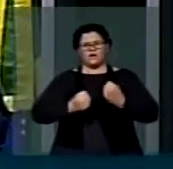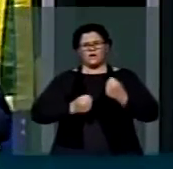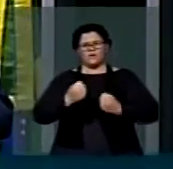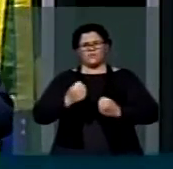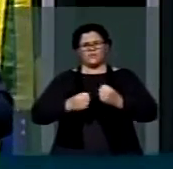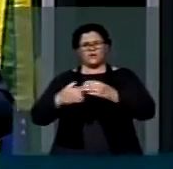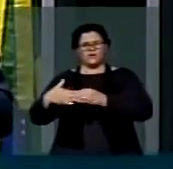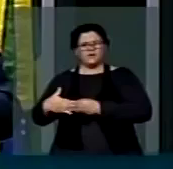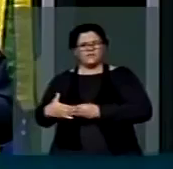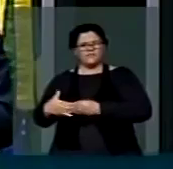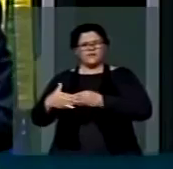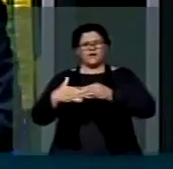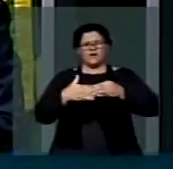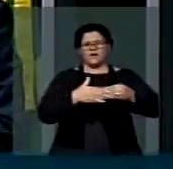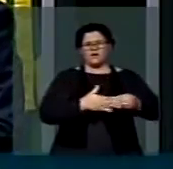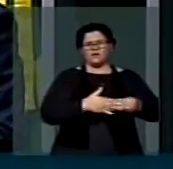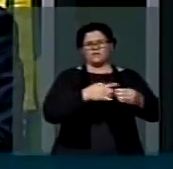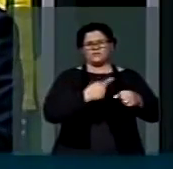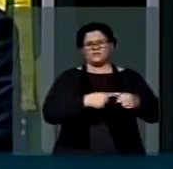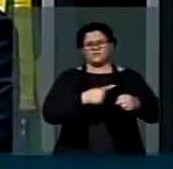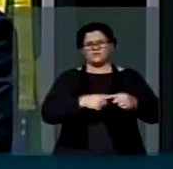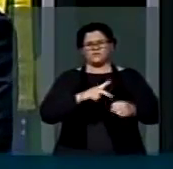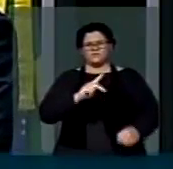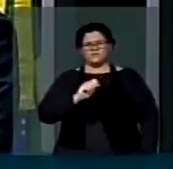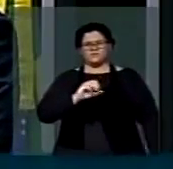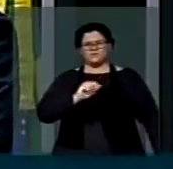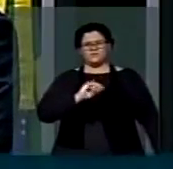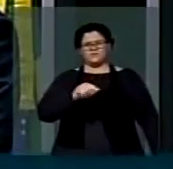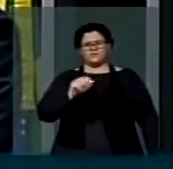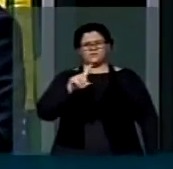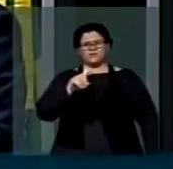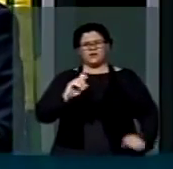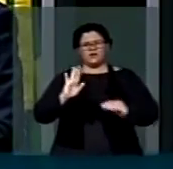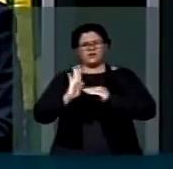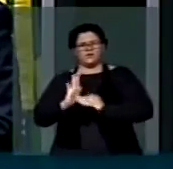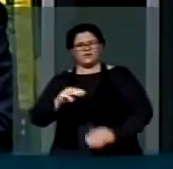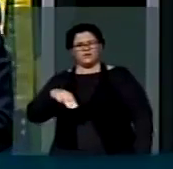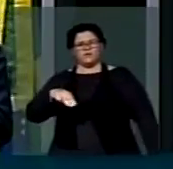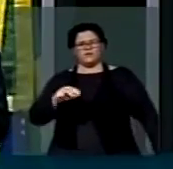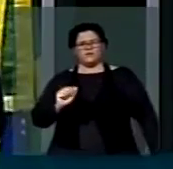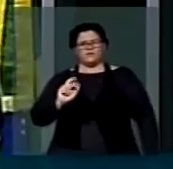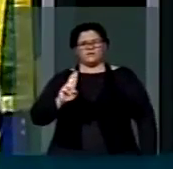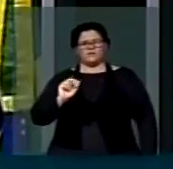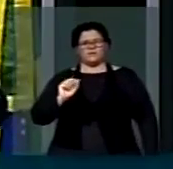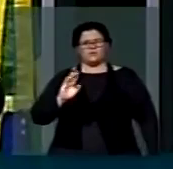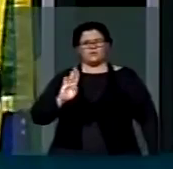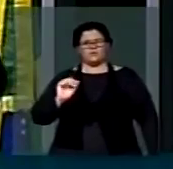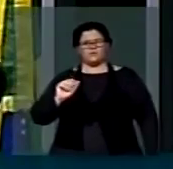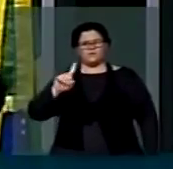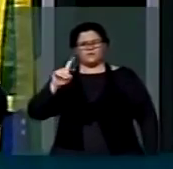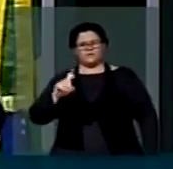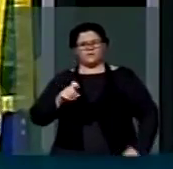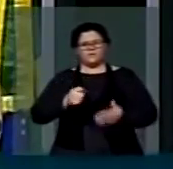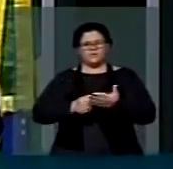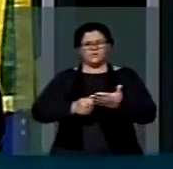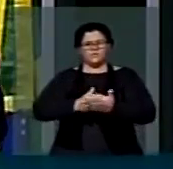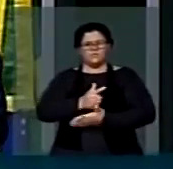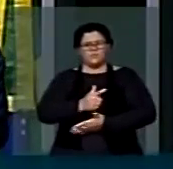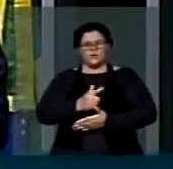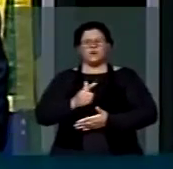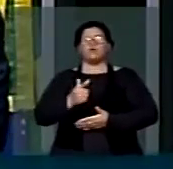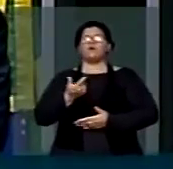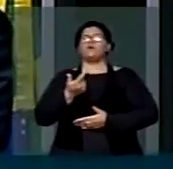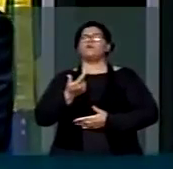da pequena Pacajá a Marabá, comprar uma passagem, e veio aqui para